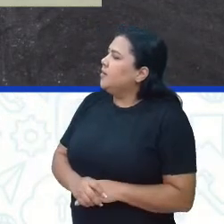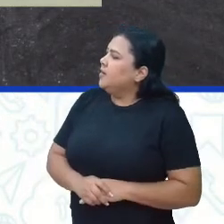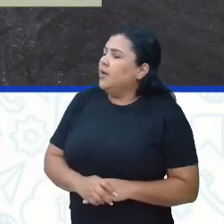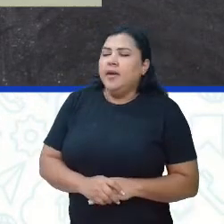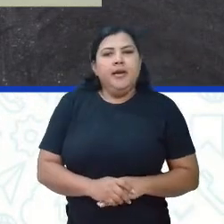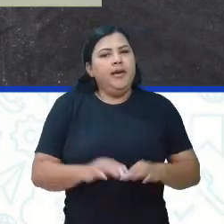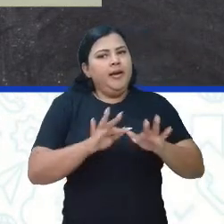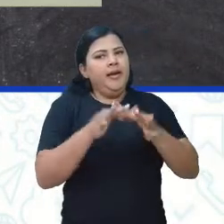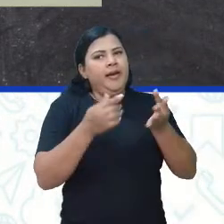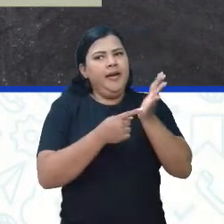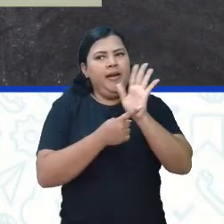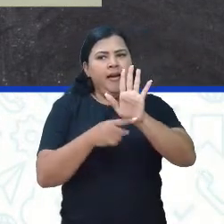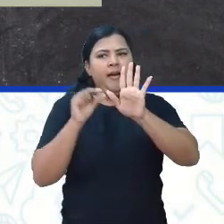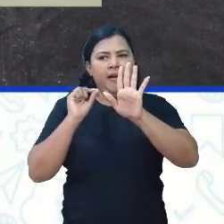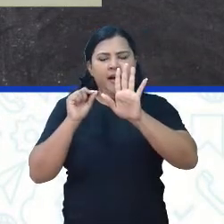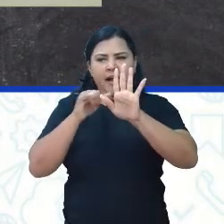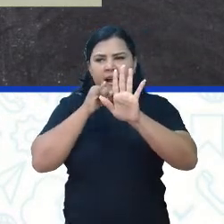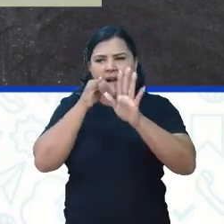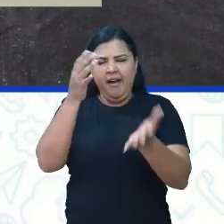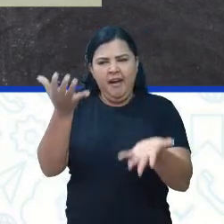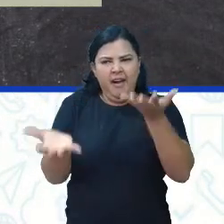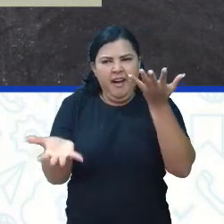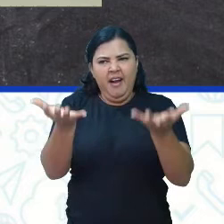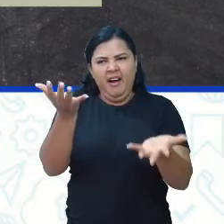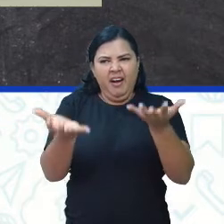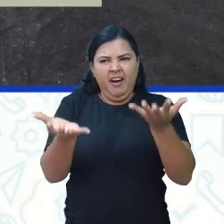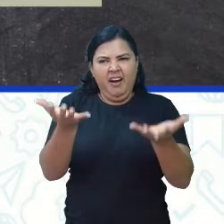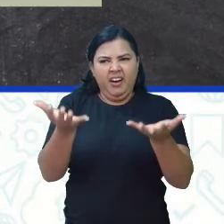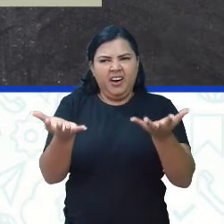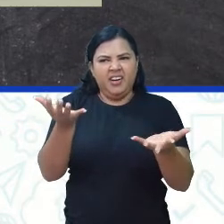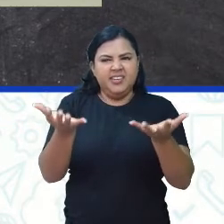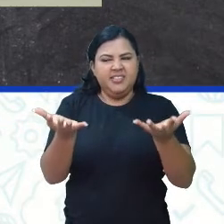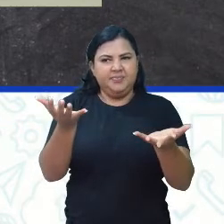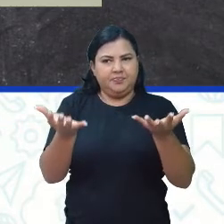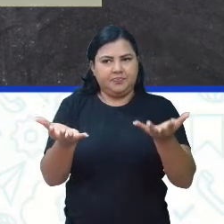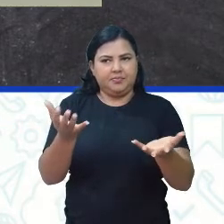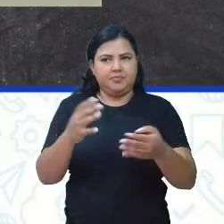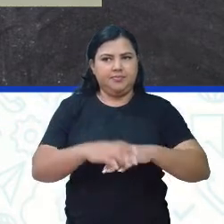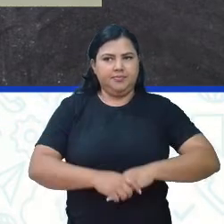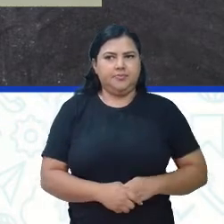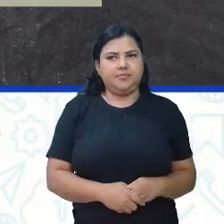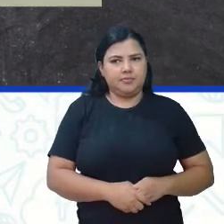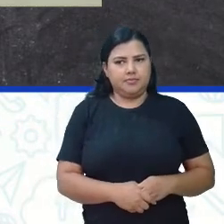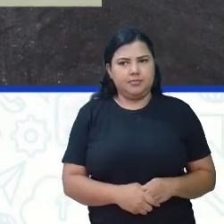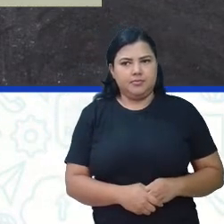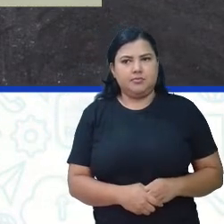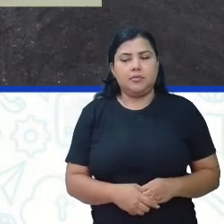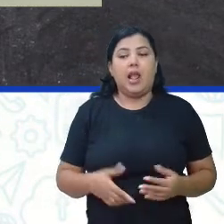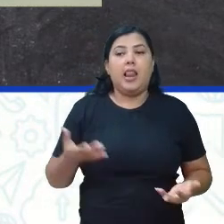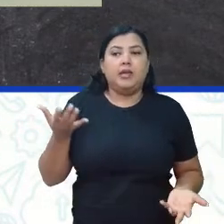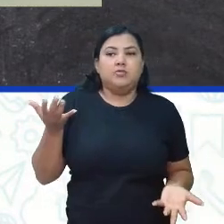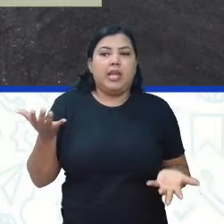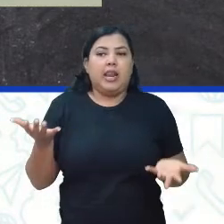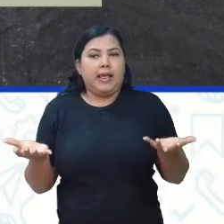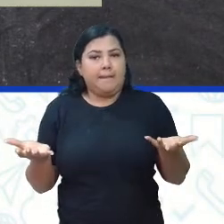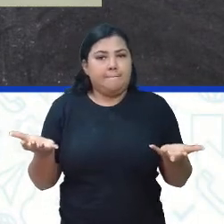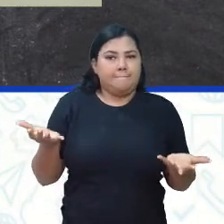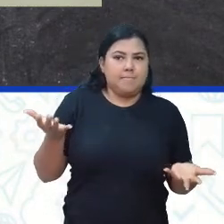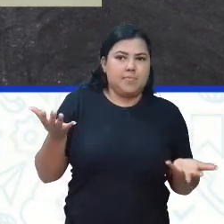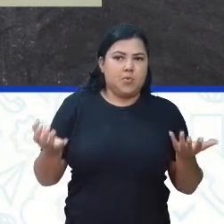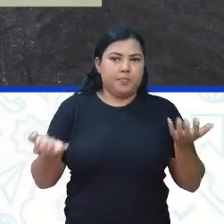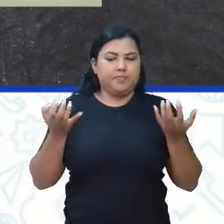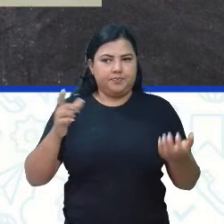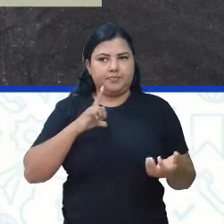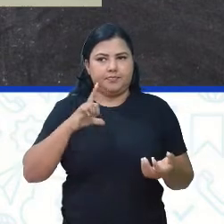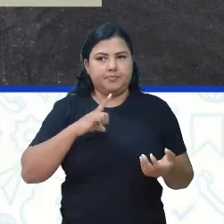simplesmente estou mostrando o seguinte, que essa balança em seu estado inicial, ou seja, ela busca ter o equilíbrio.